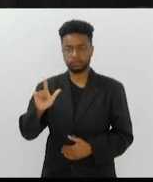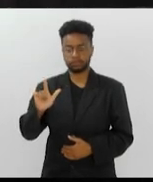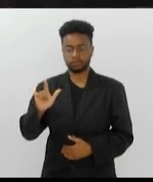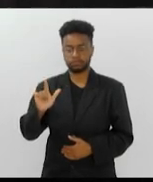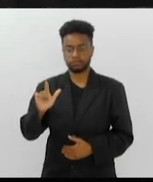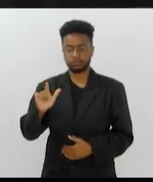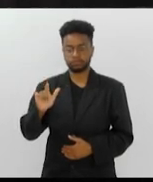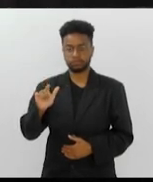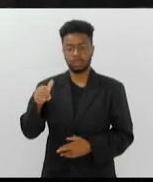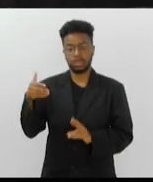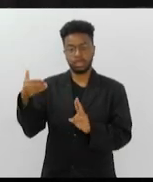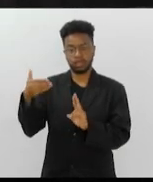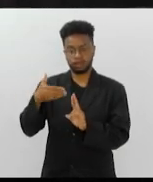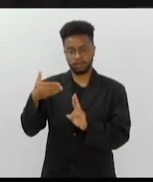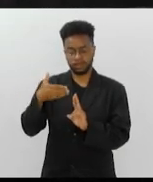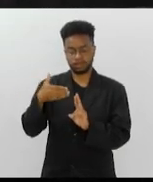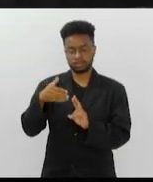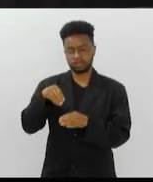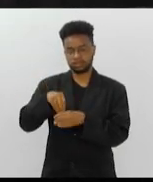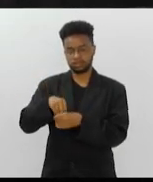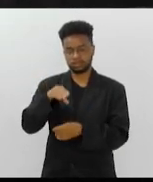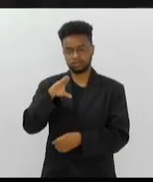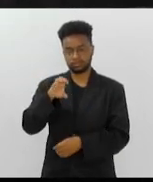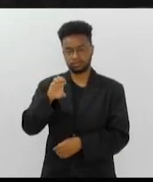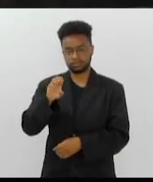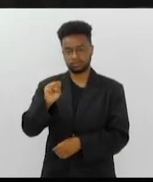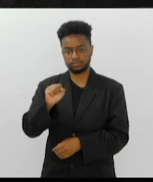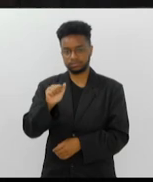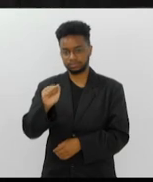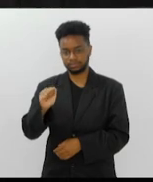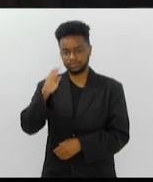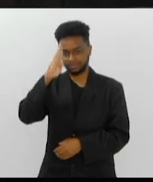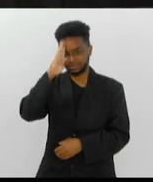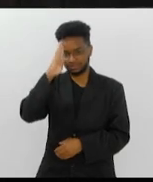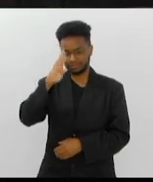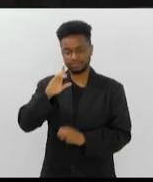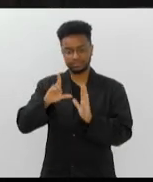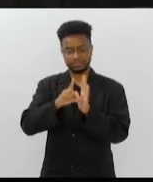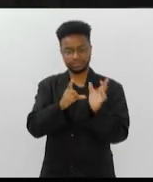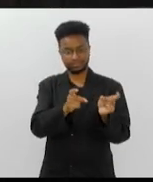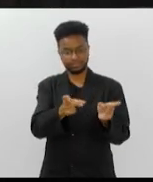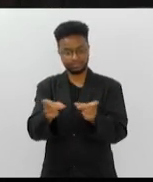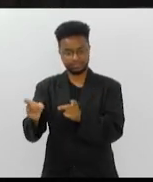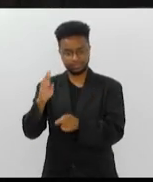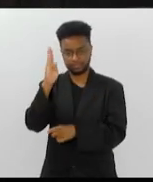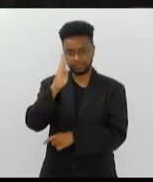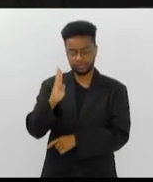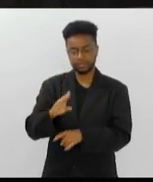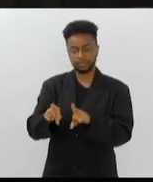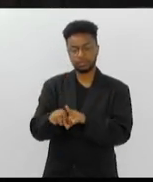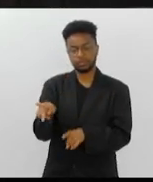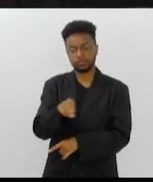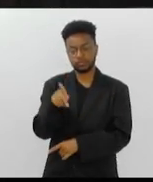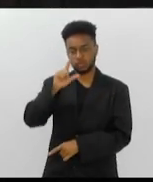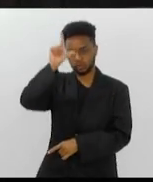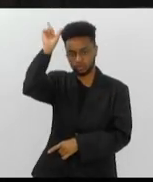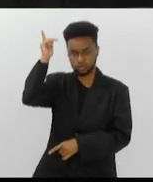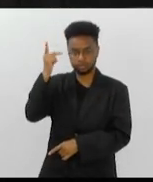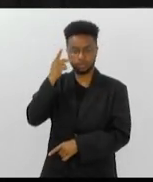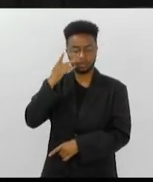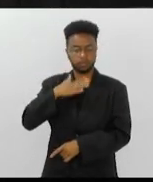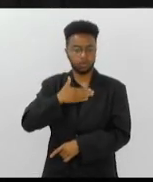referência no nosso Ceasa, maior atacadista do Brasil, professor Luiz Paulo Correia, queridíssimo